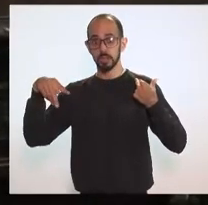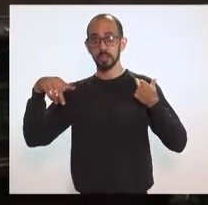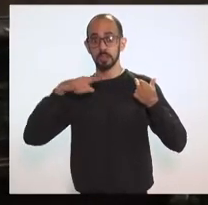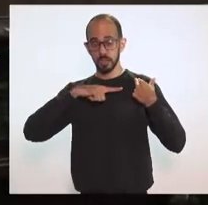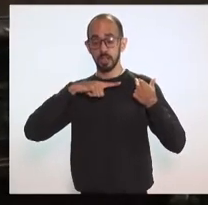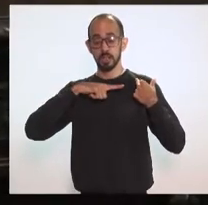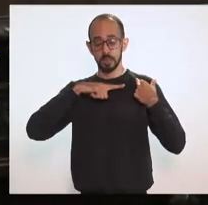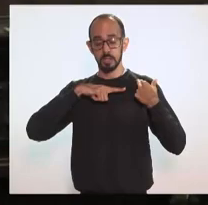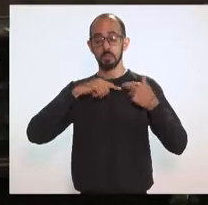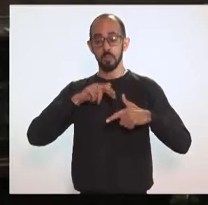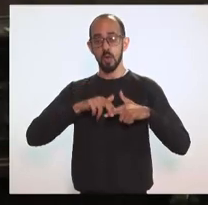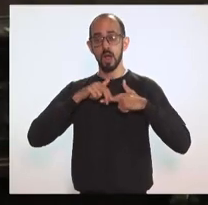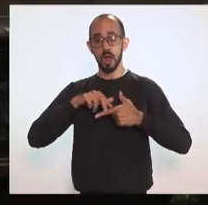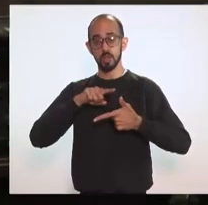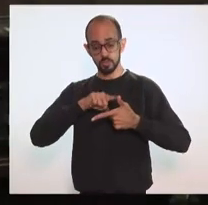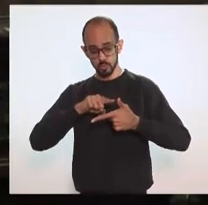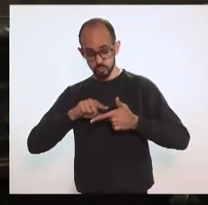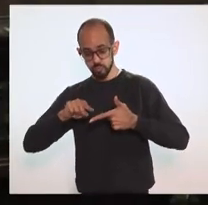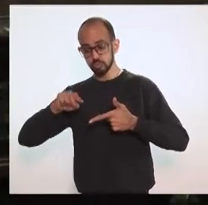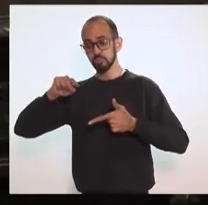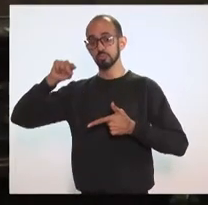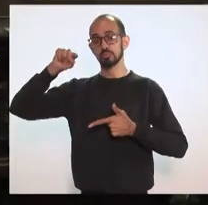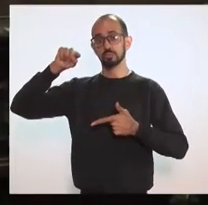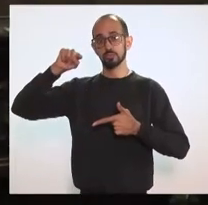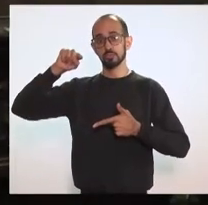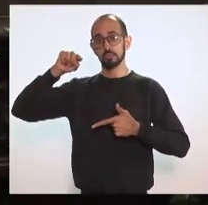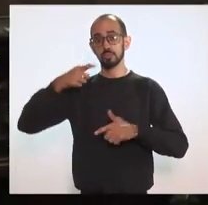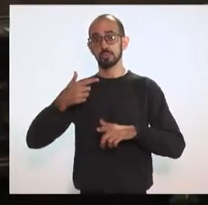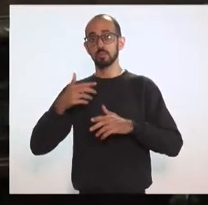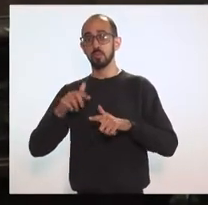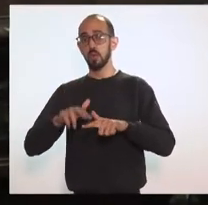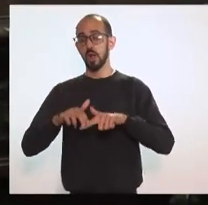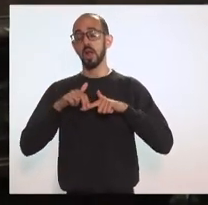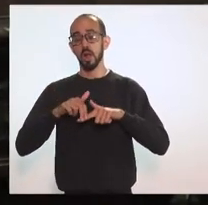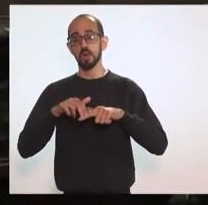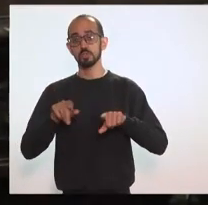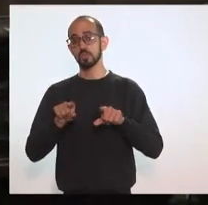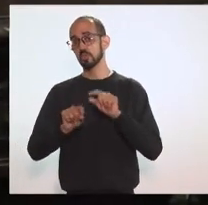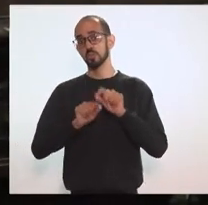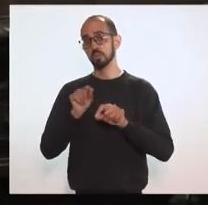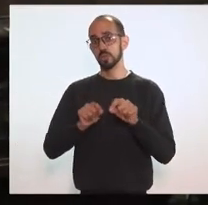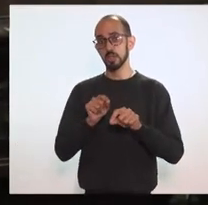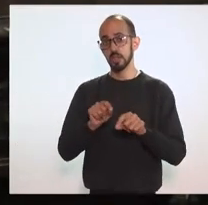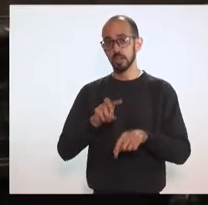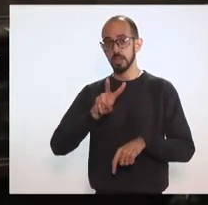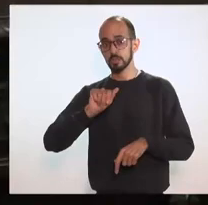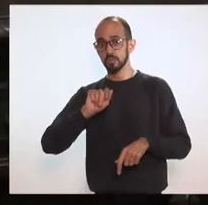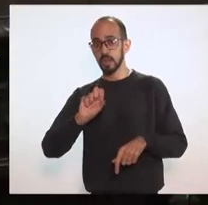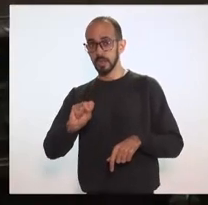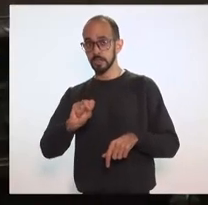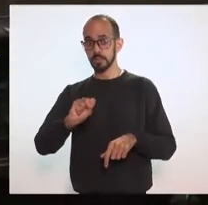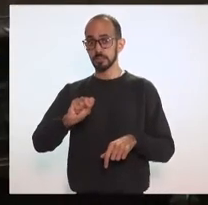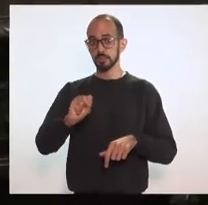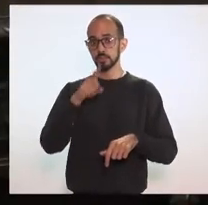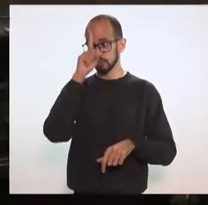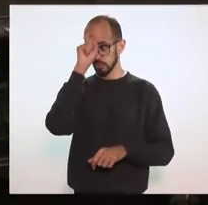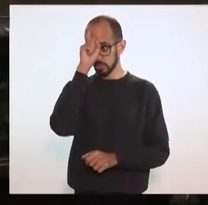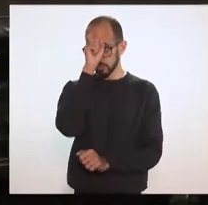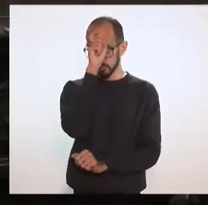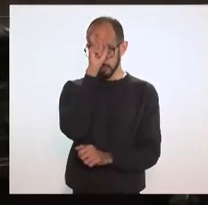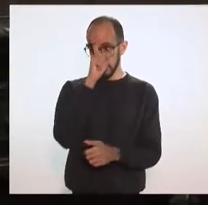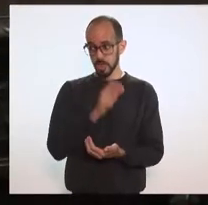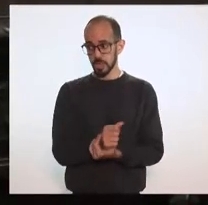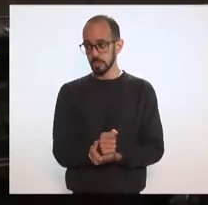da curva da minha lógica da do esgarçamento das vagas dos leitos hospitalares que os leitos de UTI